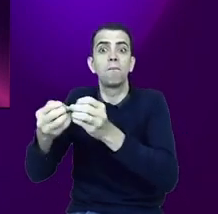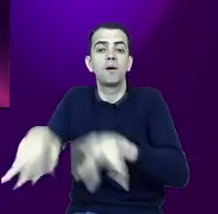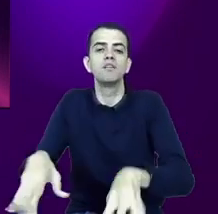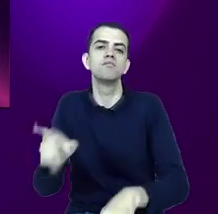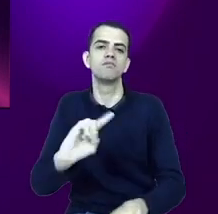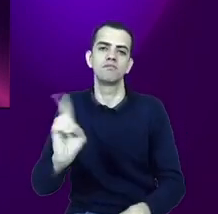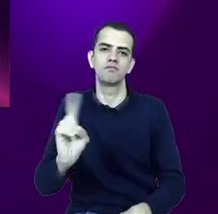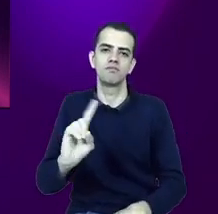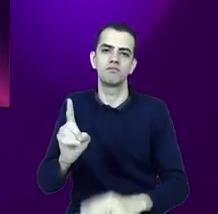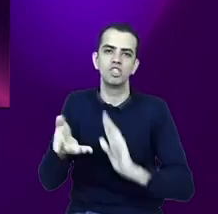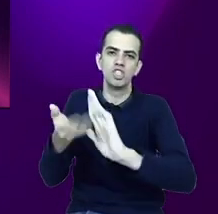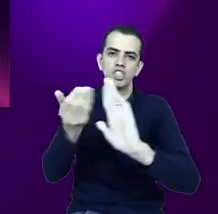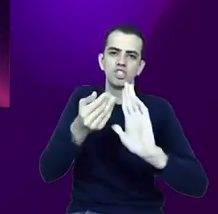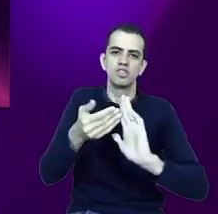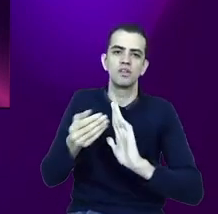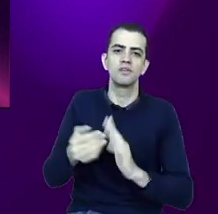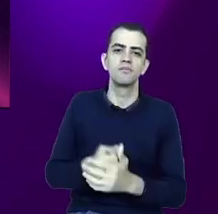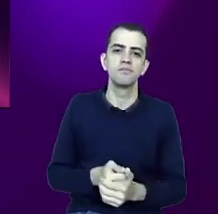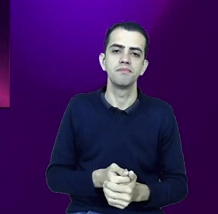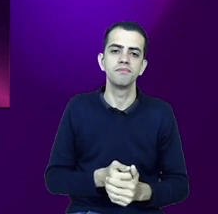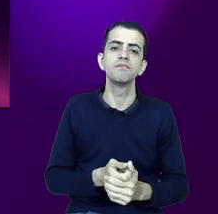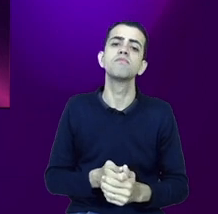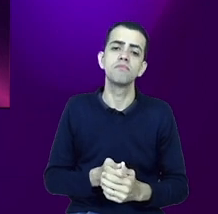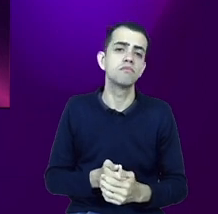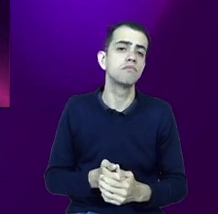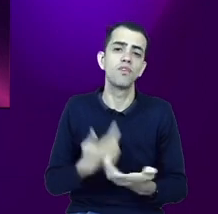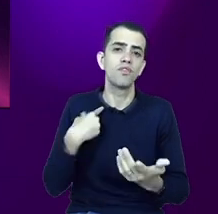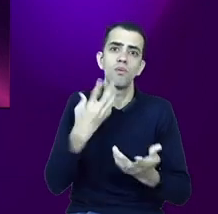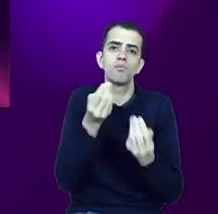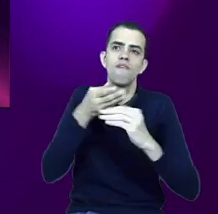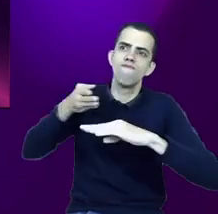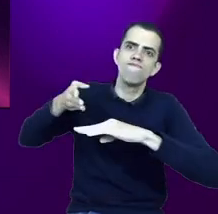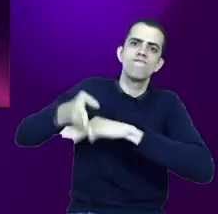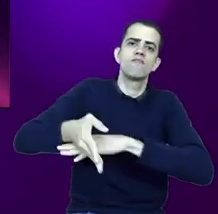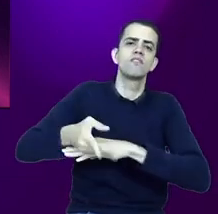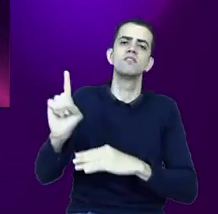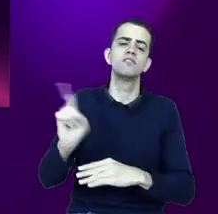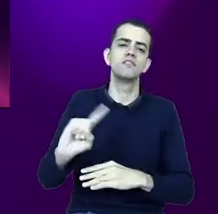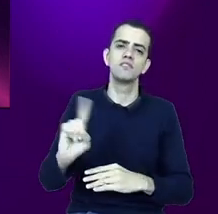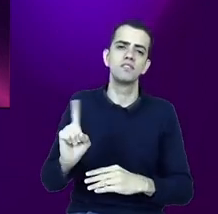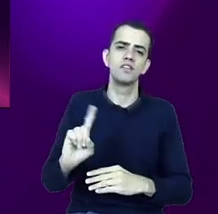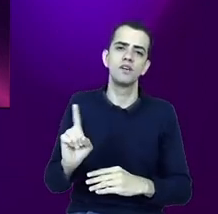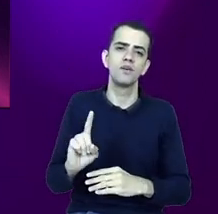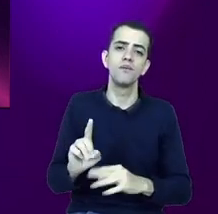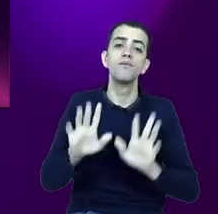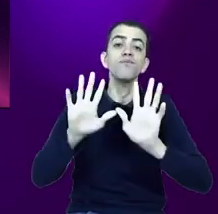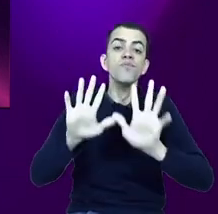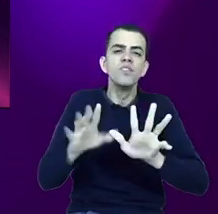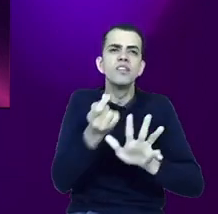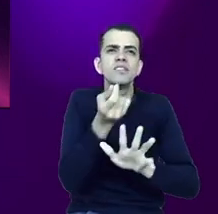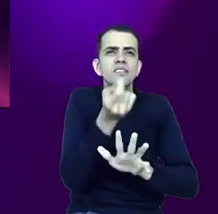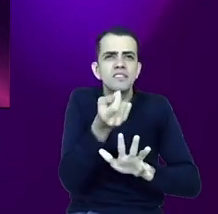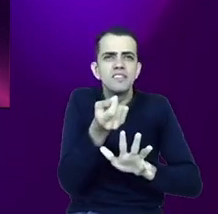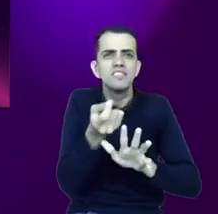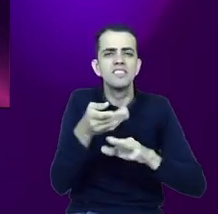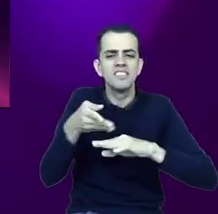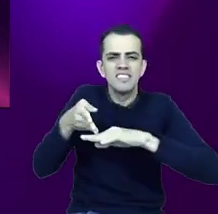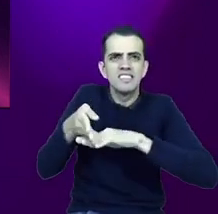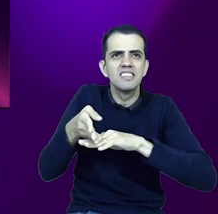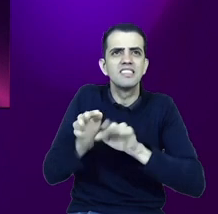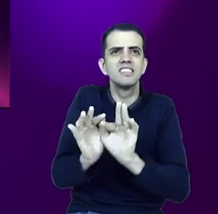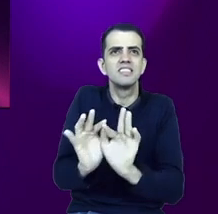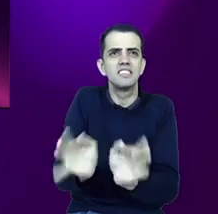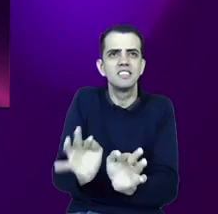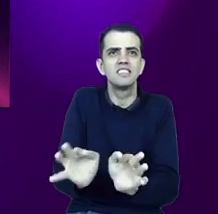digamos, em termos de acesso, não é minimamente invasiva, em uma cirurgia minimamente invasiva, dado que o objetivo é a